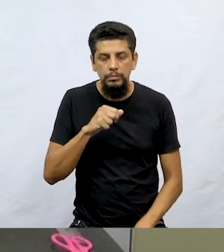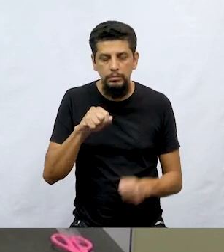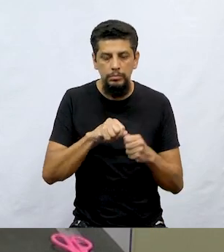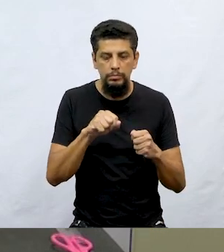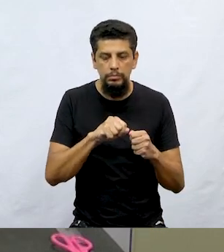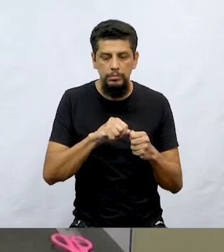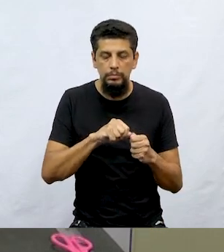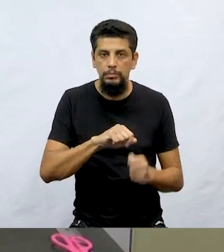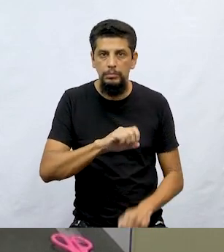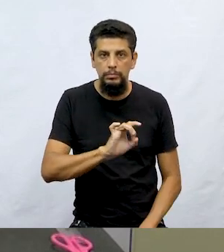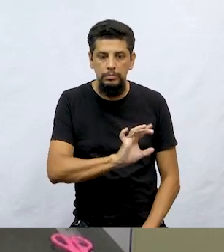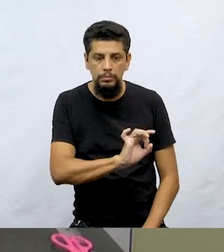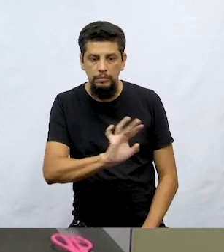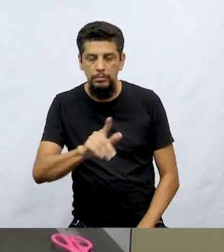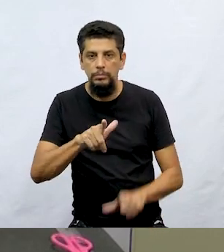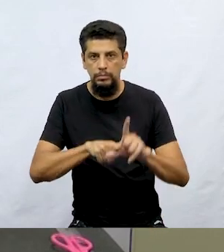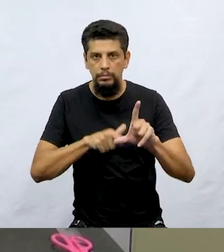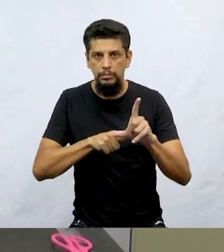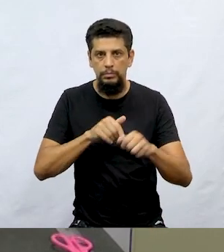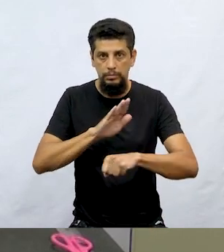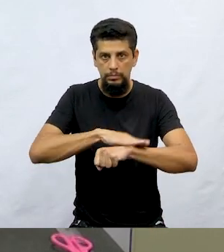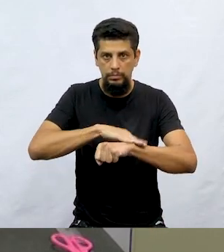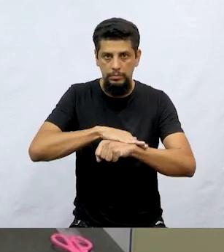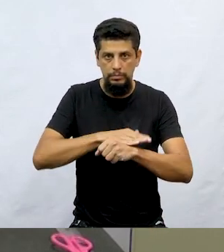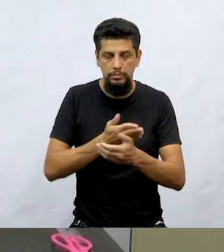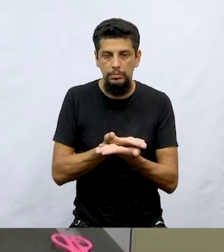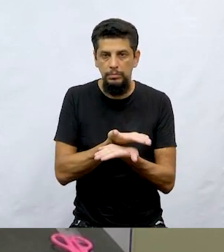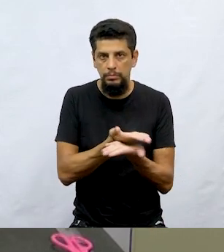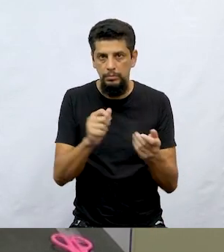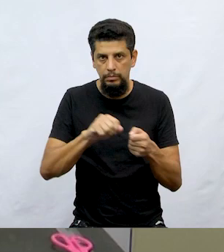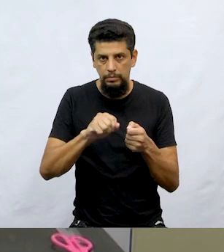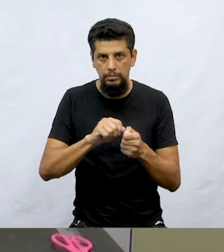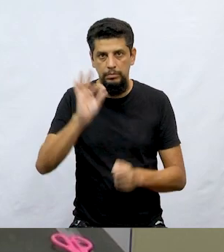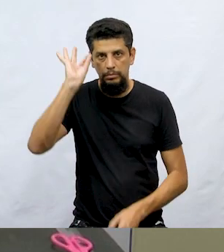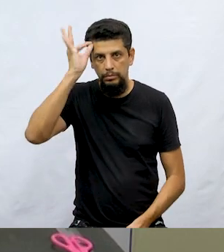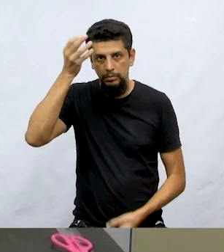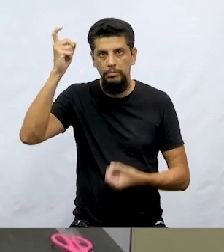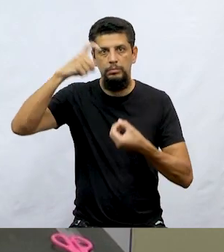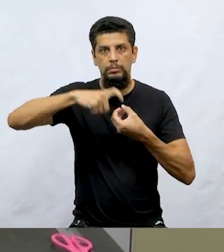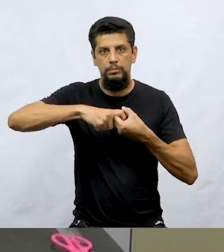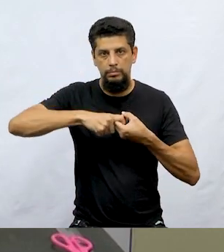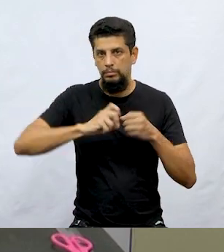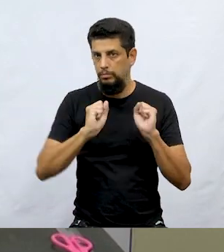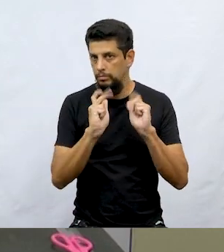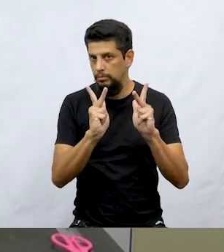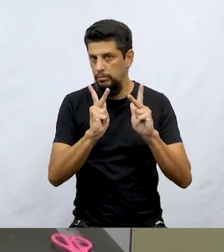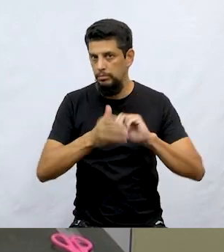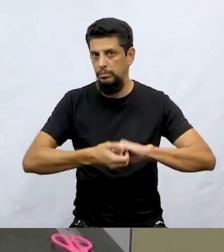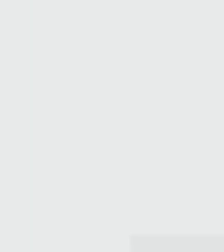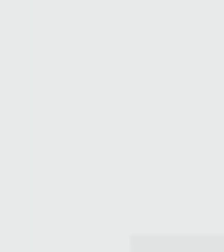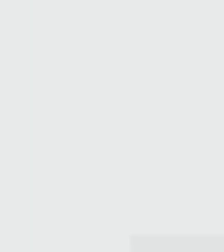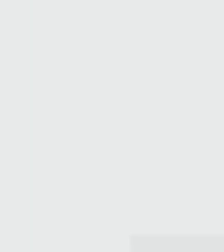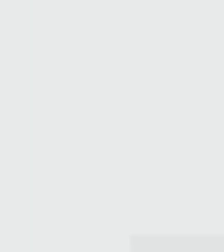ainda está fazendo em casa, a gente vai dar um tempinho para vocês terminarem e a gente já retorna, tá bom?